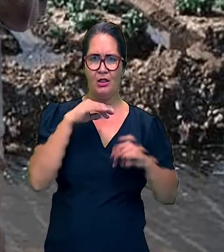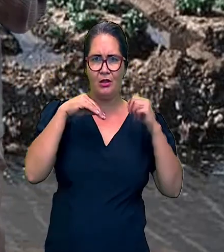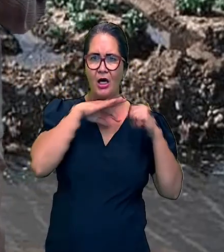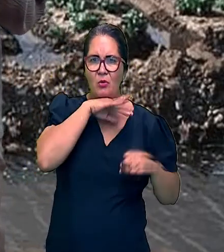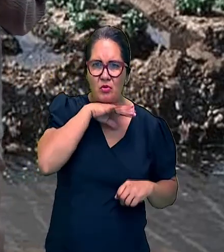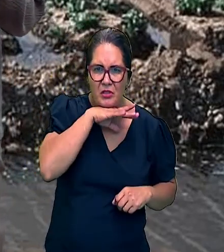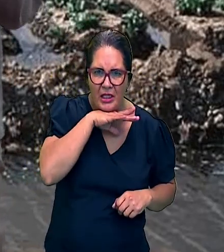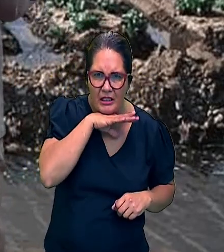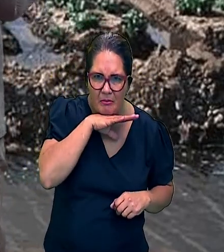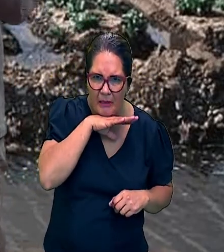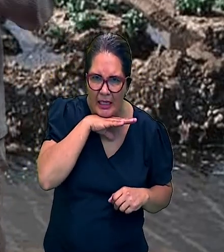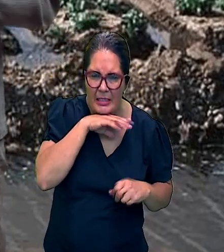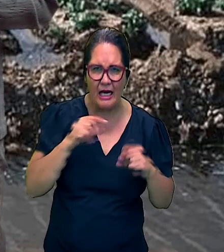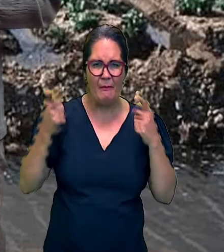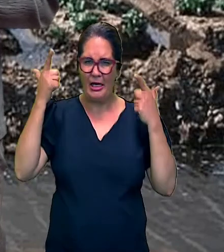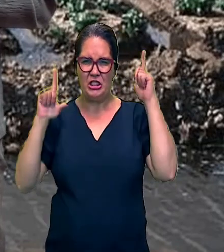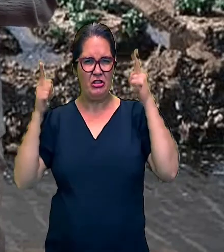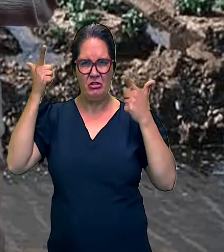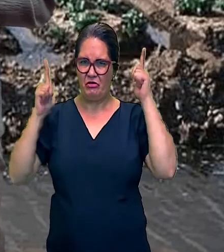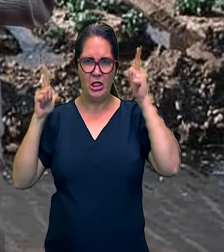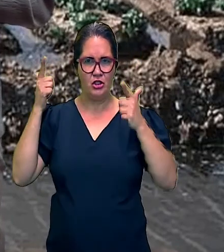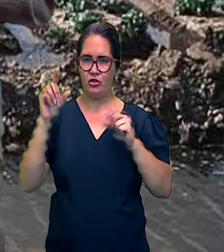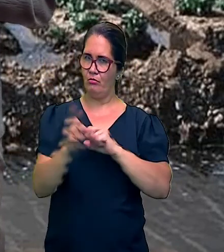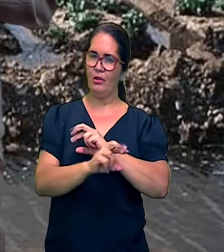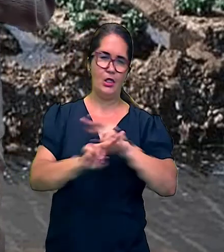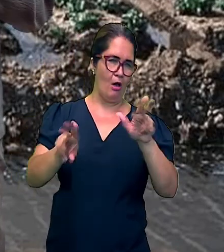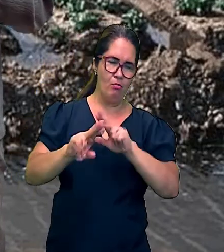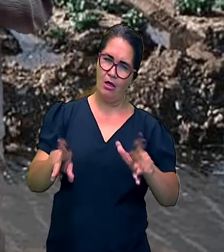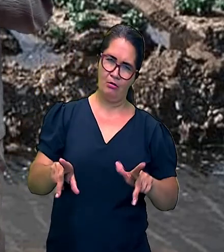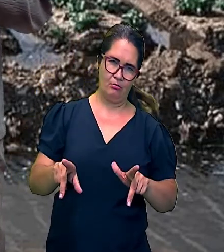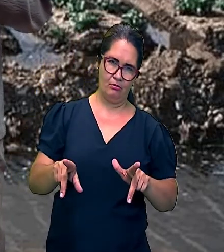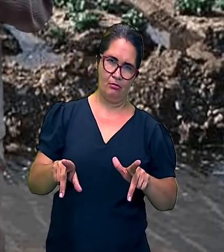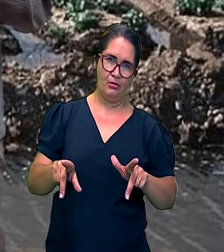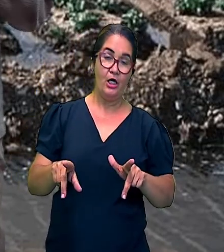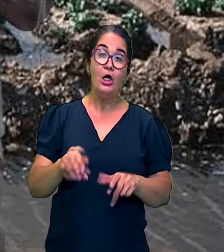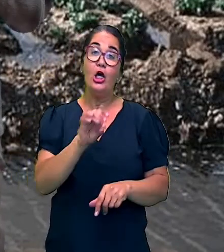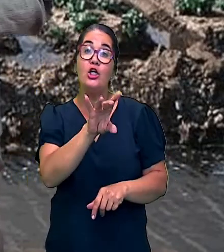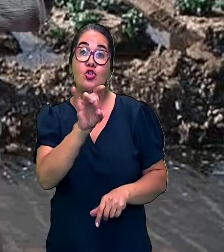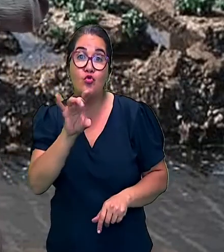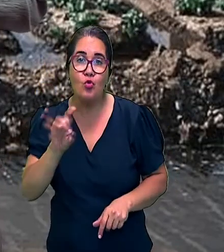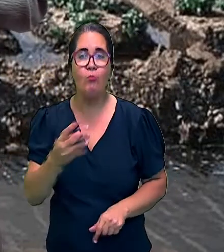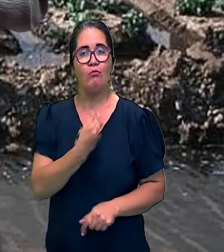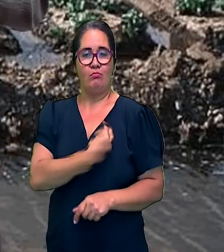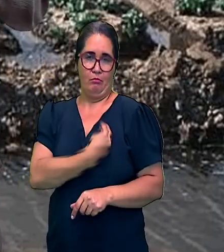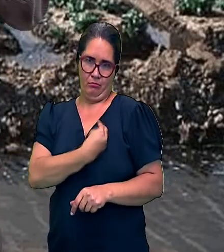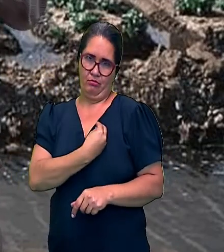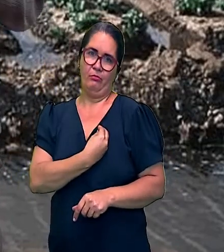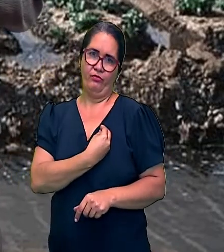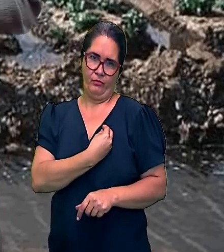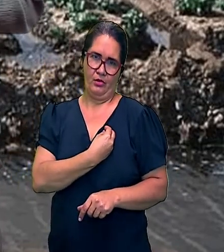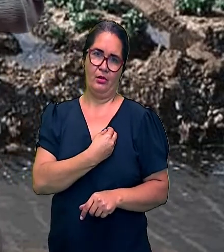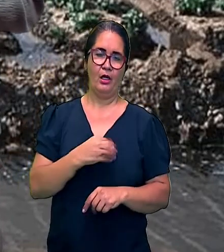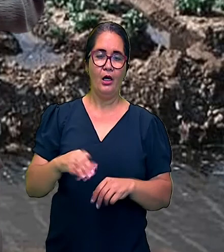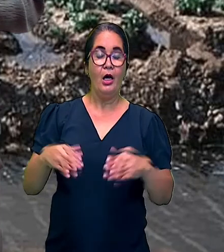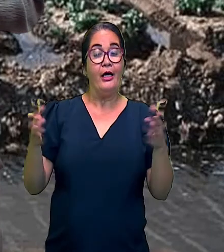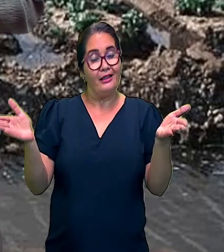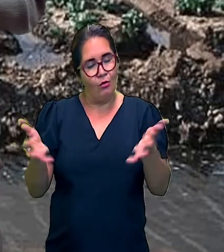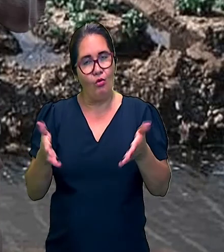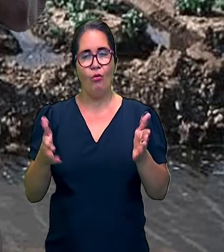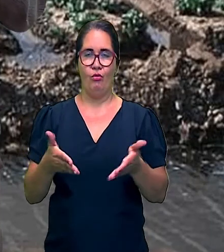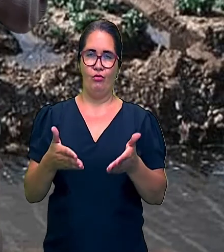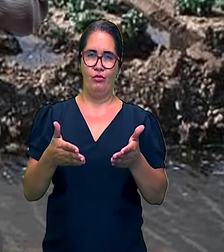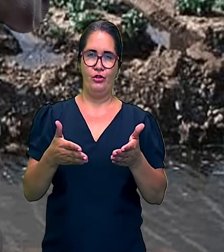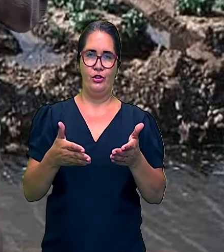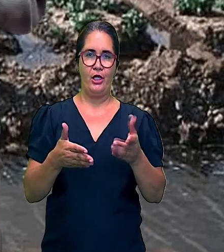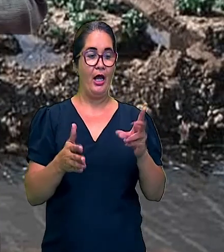integração entre homem e natureza. Então, eles interferem muito pouco. Então, a preocupação dos nossos indígenas